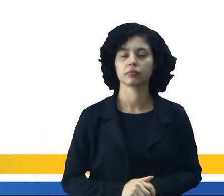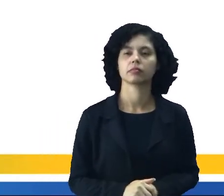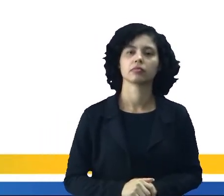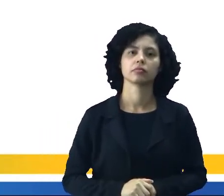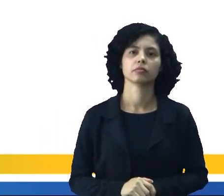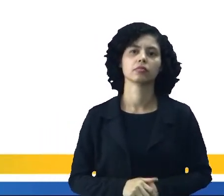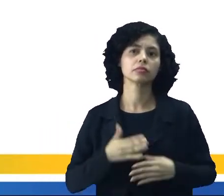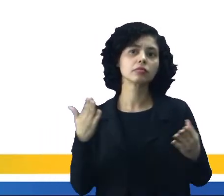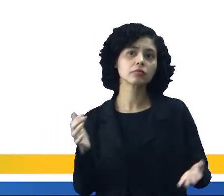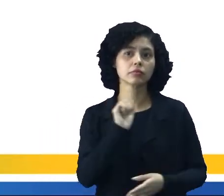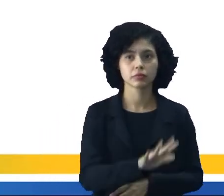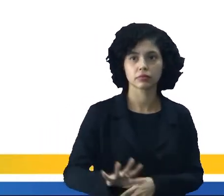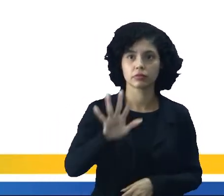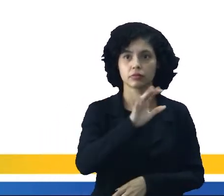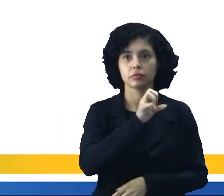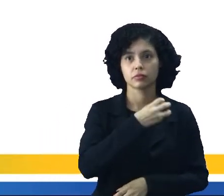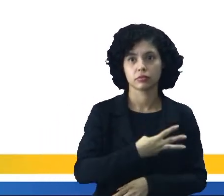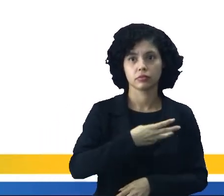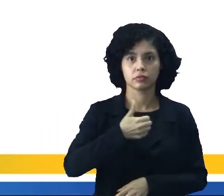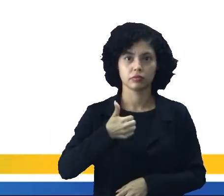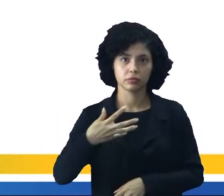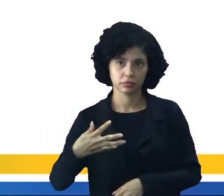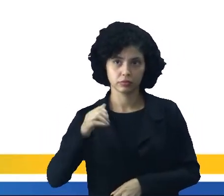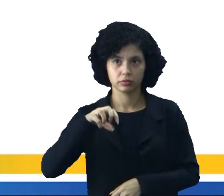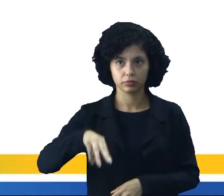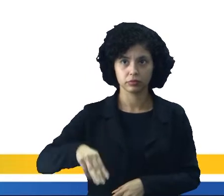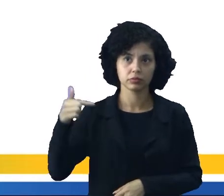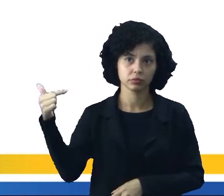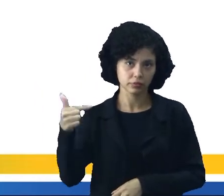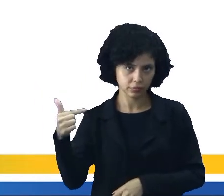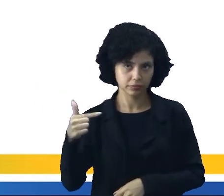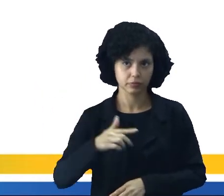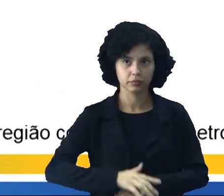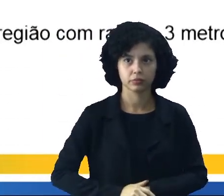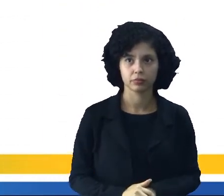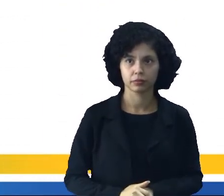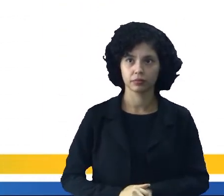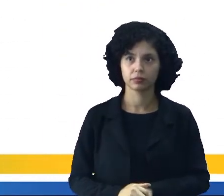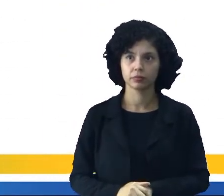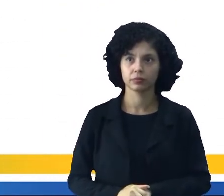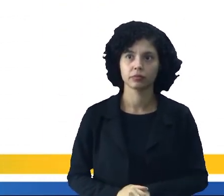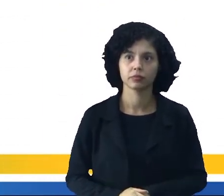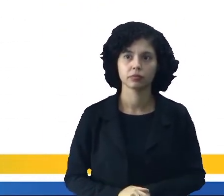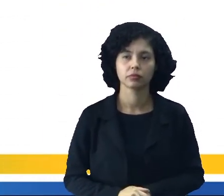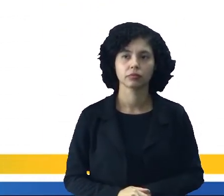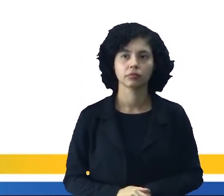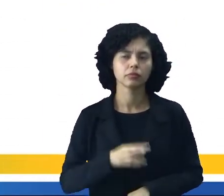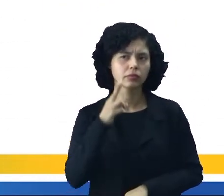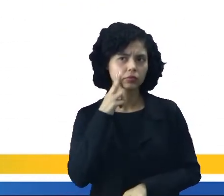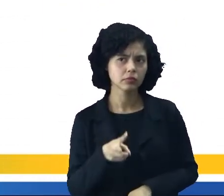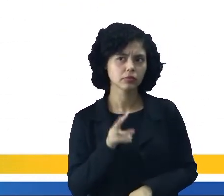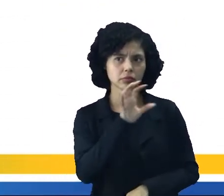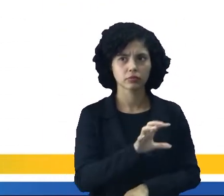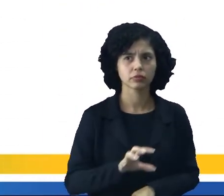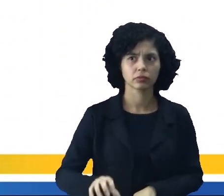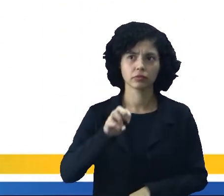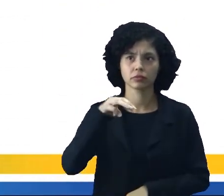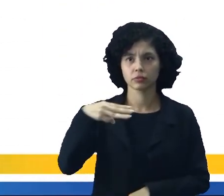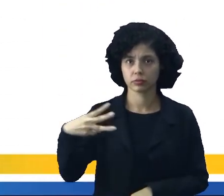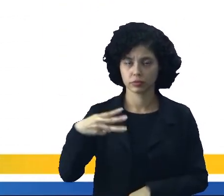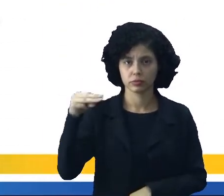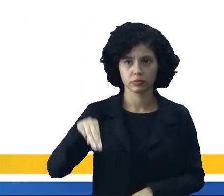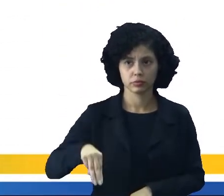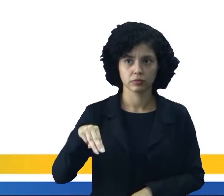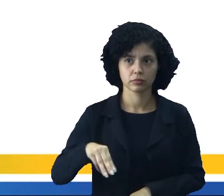então a área é igual a 314 metros quadrados área da região com